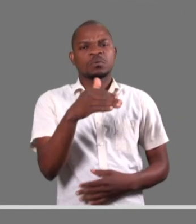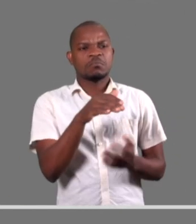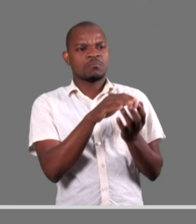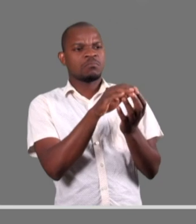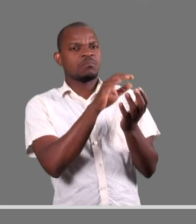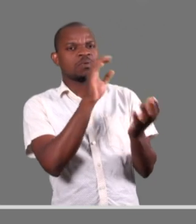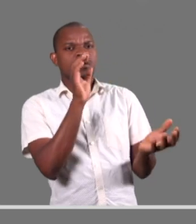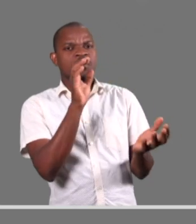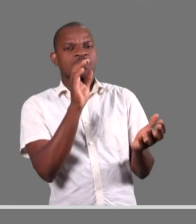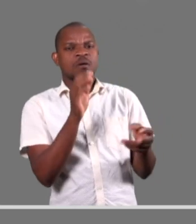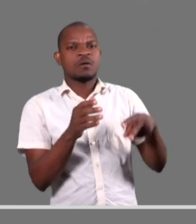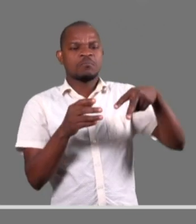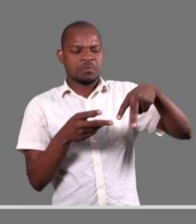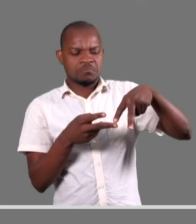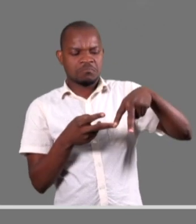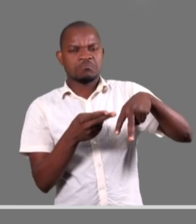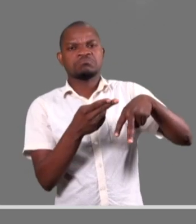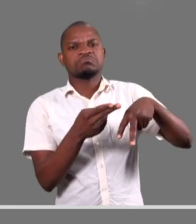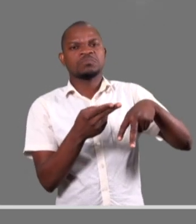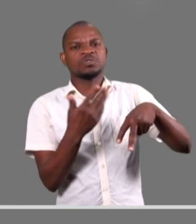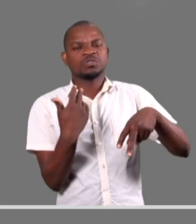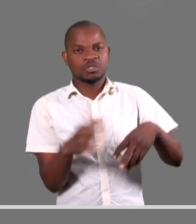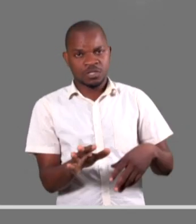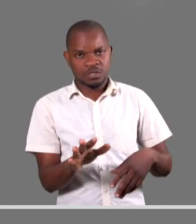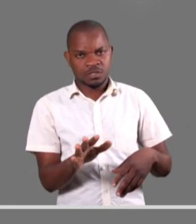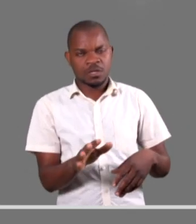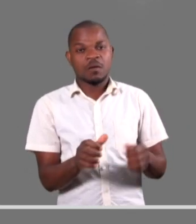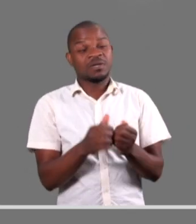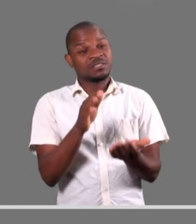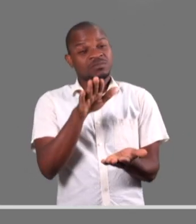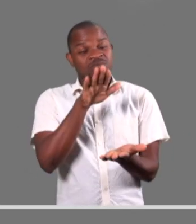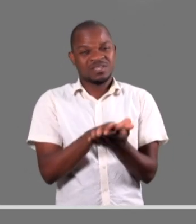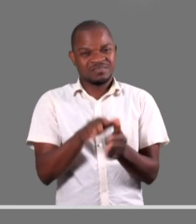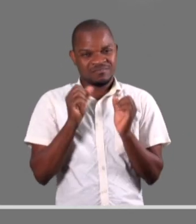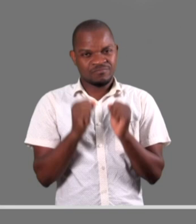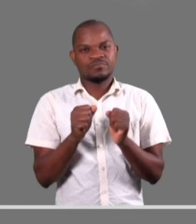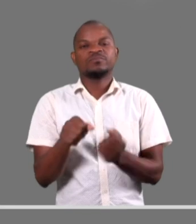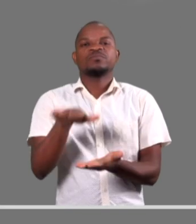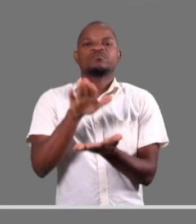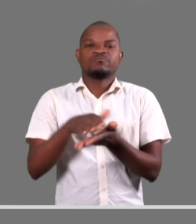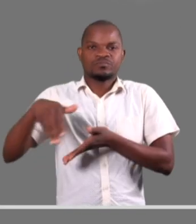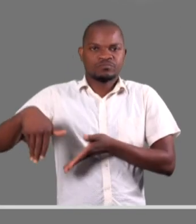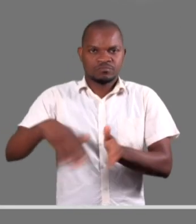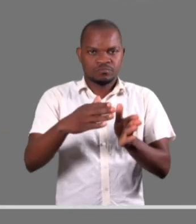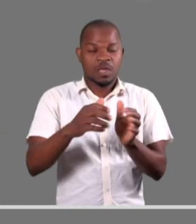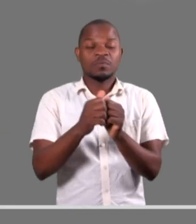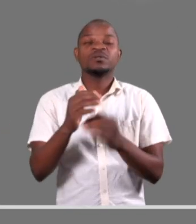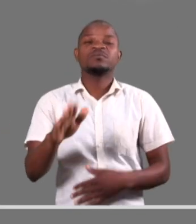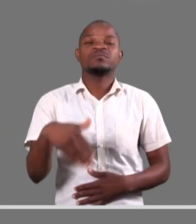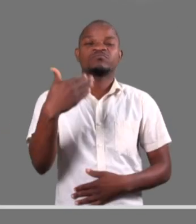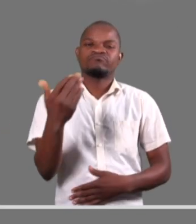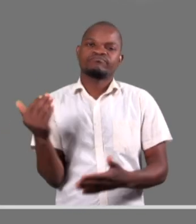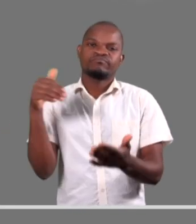que já não tinha uma perna. Percebi que já não tinha uma perna quando ainda estava estatelada na estrada. Mas